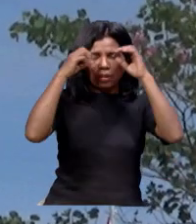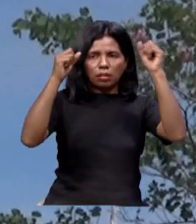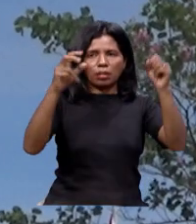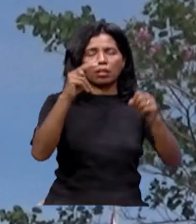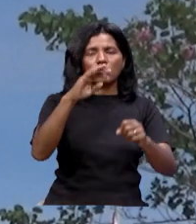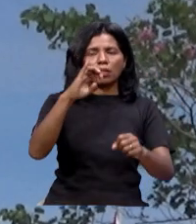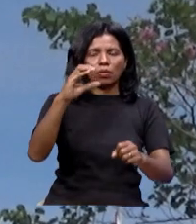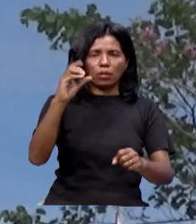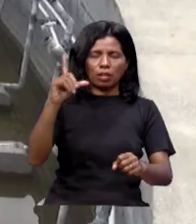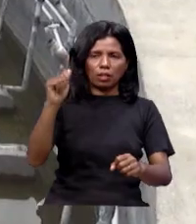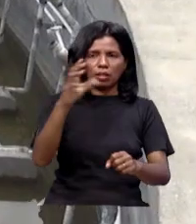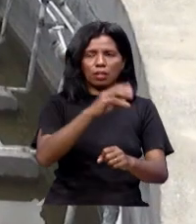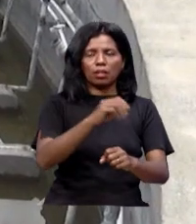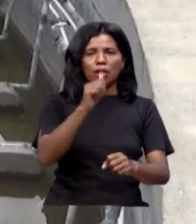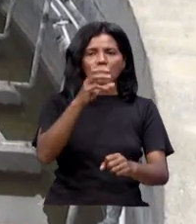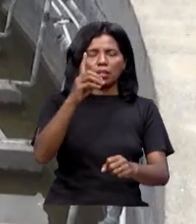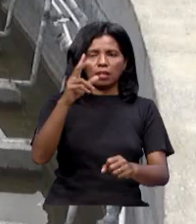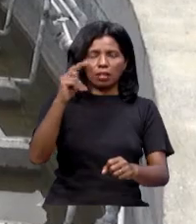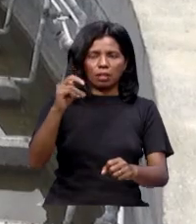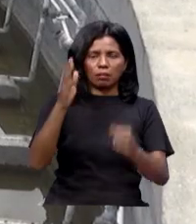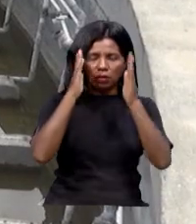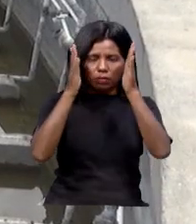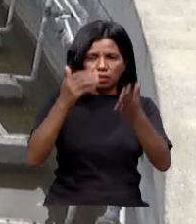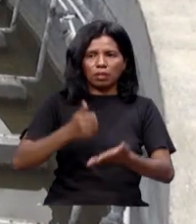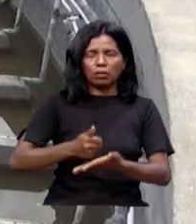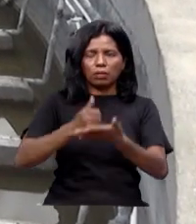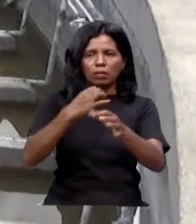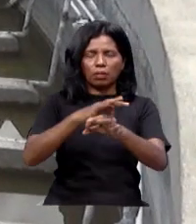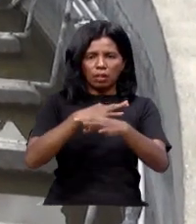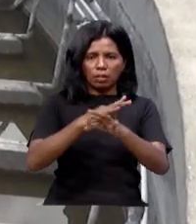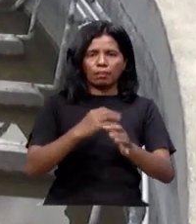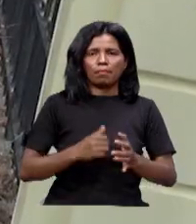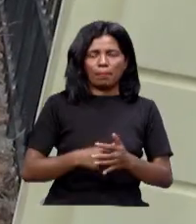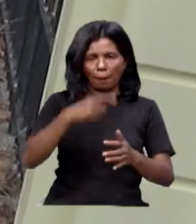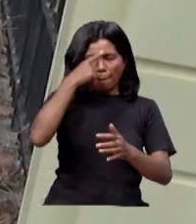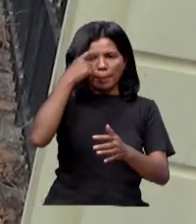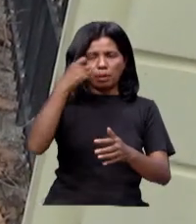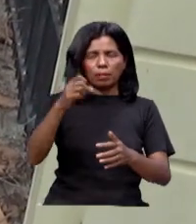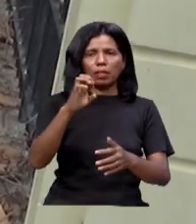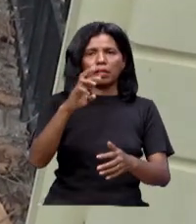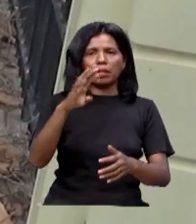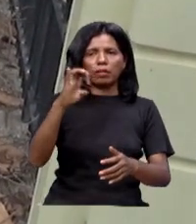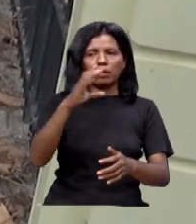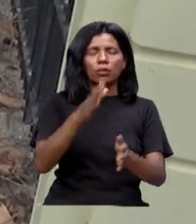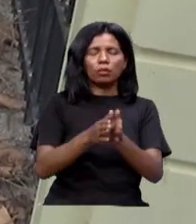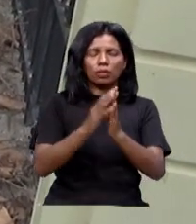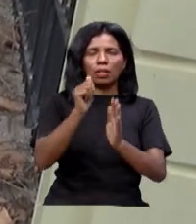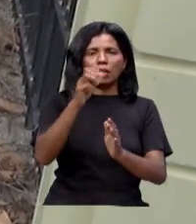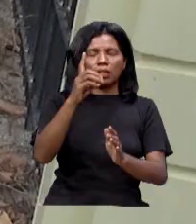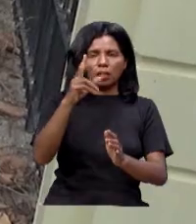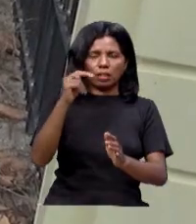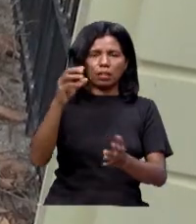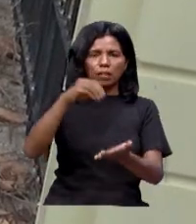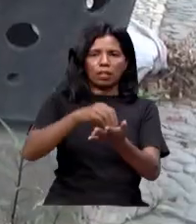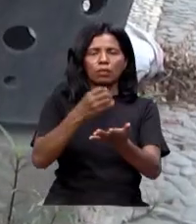Comoro dele, né? Parte ADN, Mactau Matan, rodi hala manutenção. Também é o rico da Costa de Jesus, russo ADN, adotou